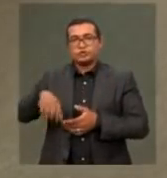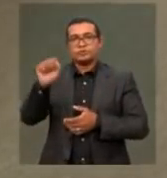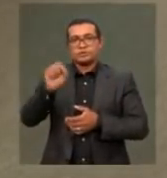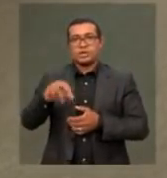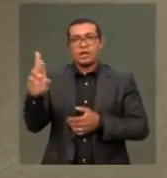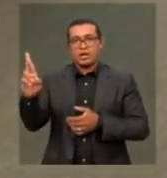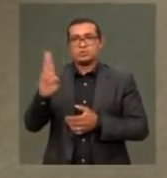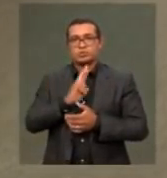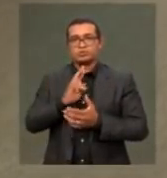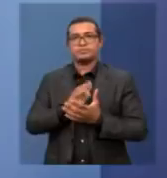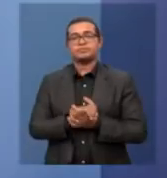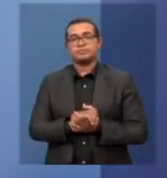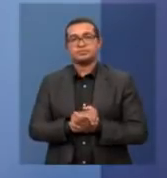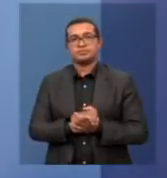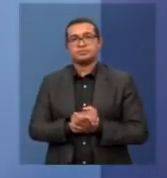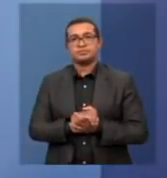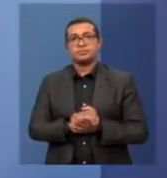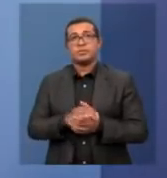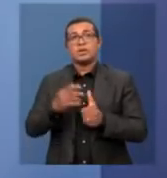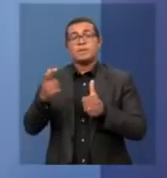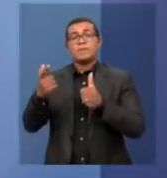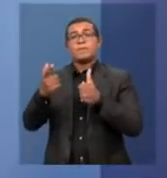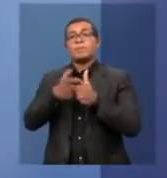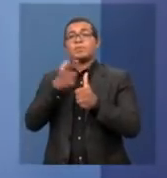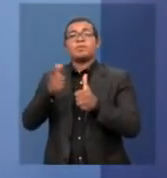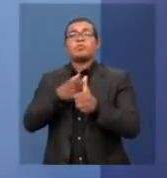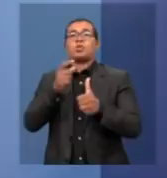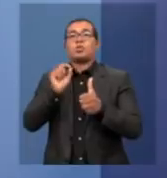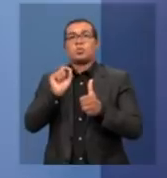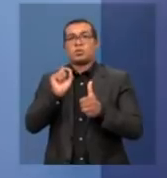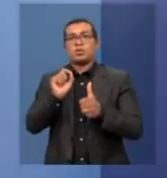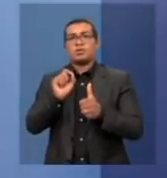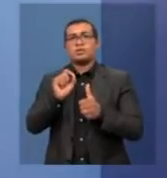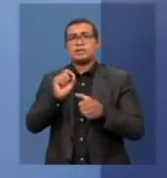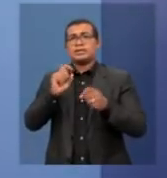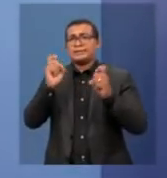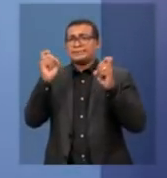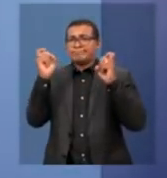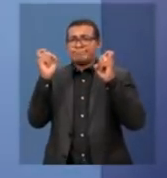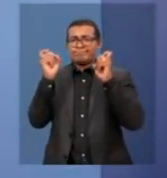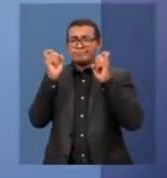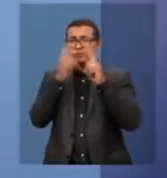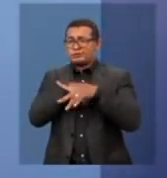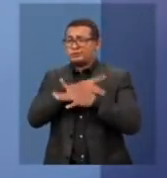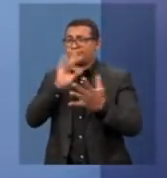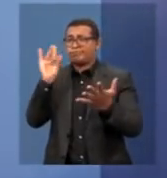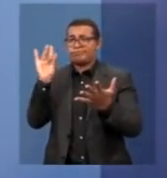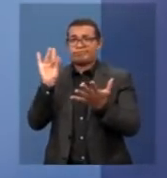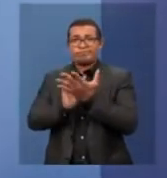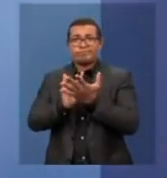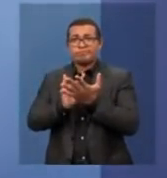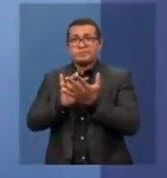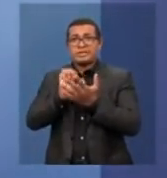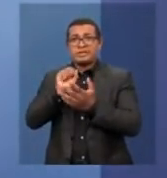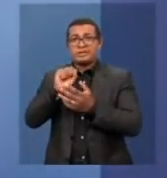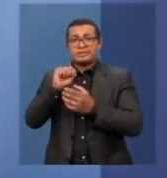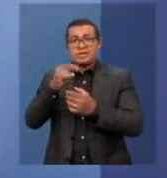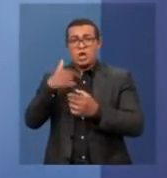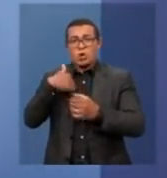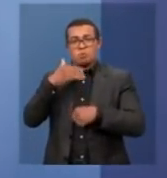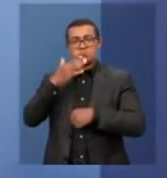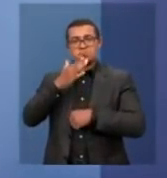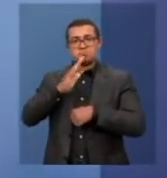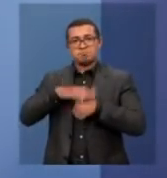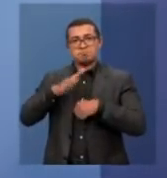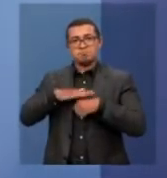resposta à candidata primeiro assim é é muito difícil quando a gente coloca uma candidatura como forma de